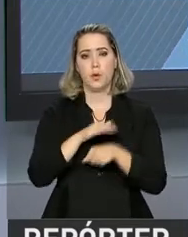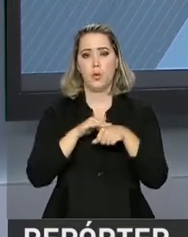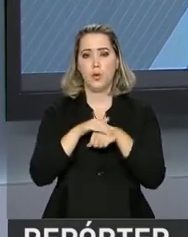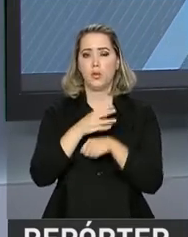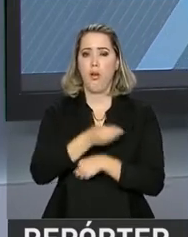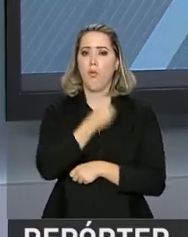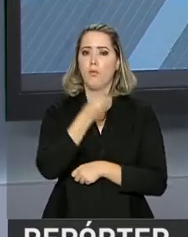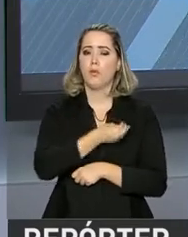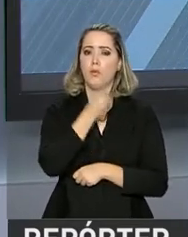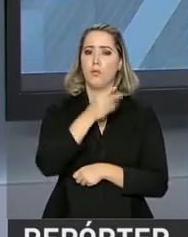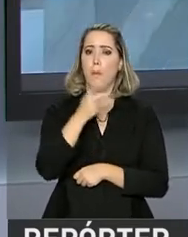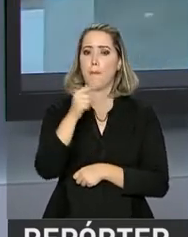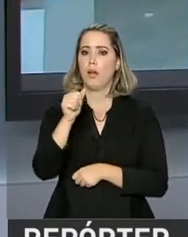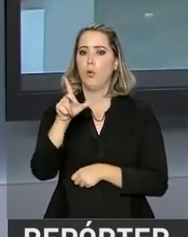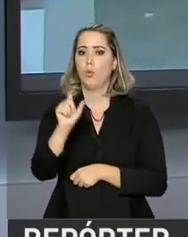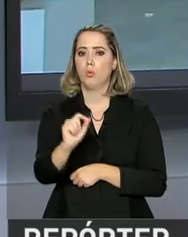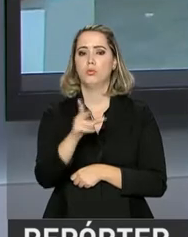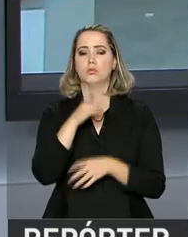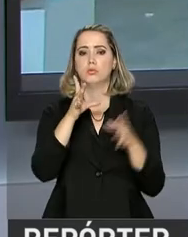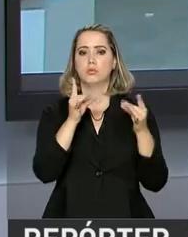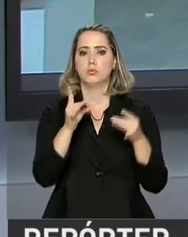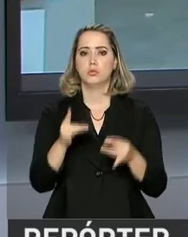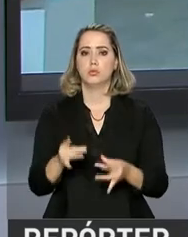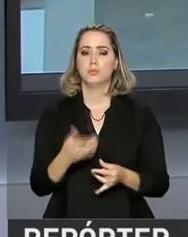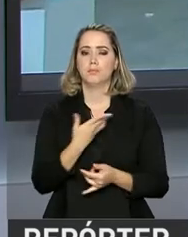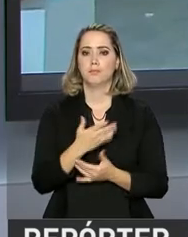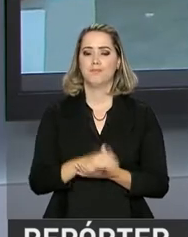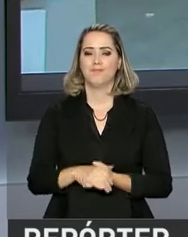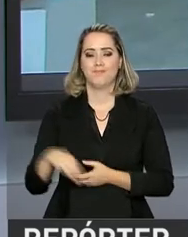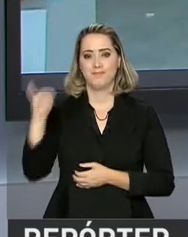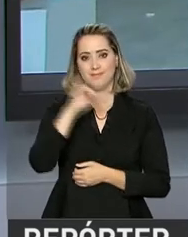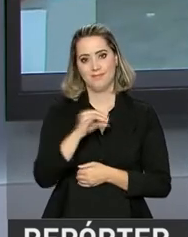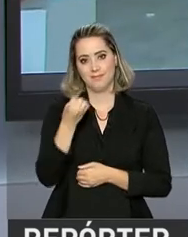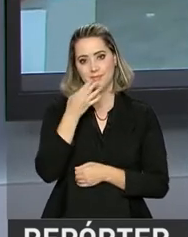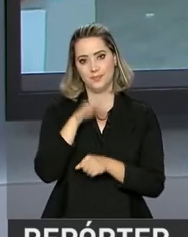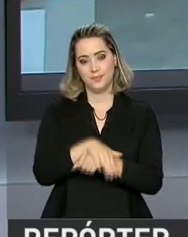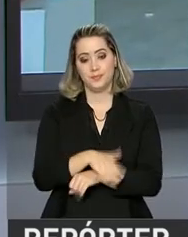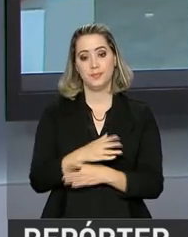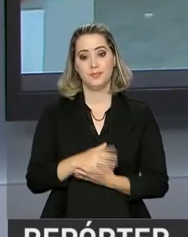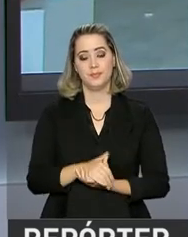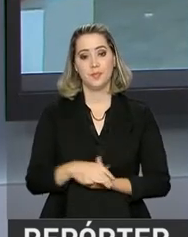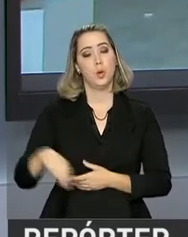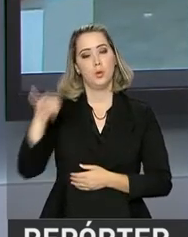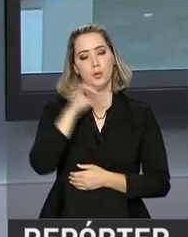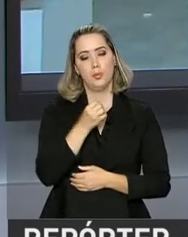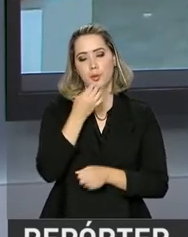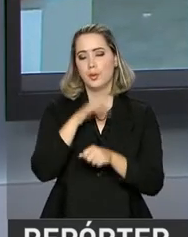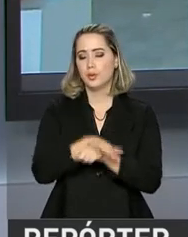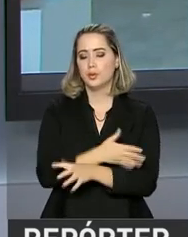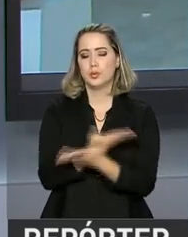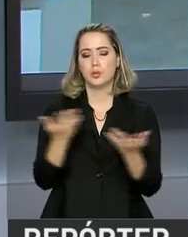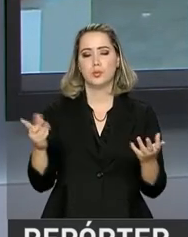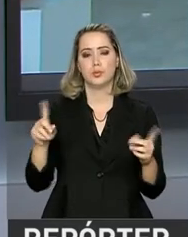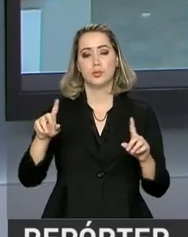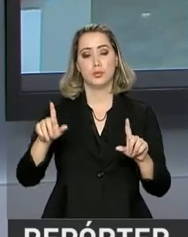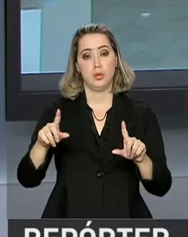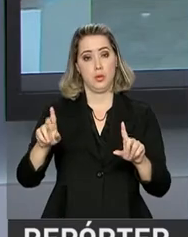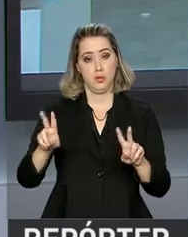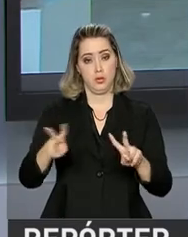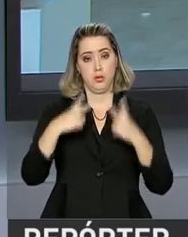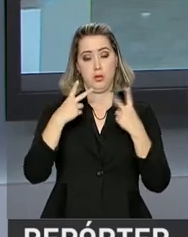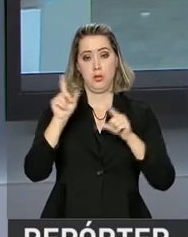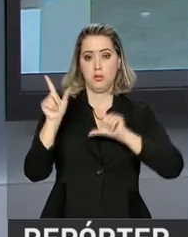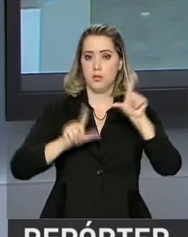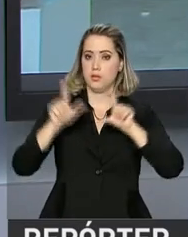repórter Paulo La Sálvia, que tem os detalhes para a gente. Oi, Paulo, boa noite. Oi, Leandro, boa noite a todos que nos assistem na